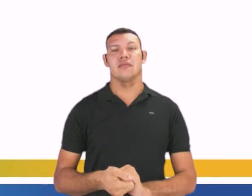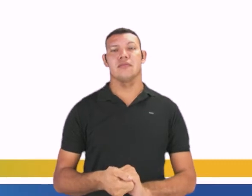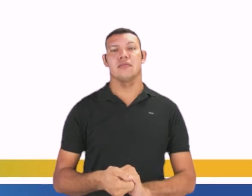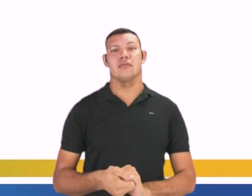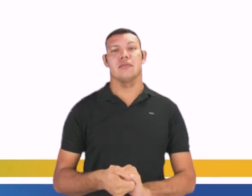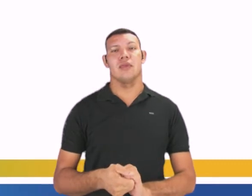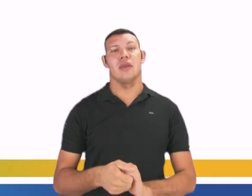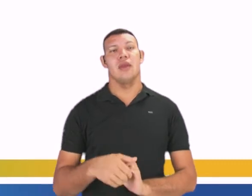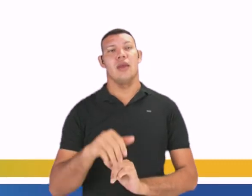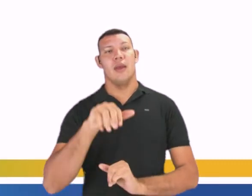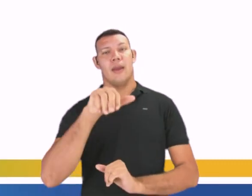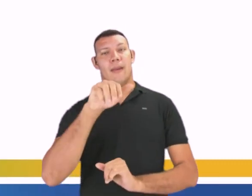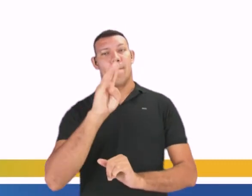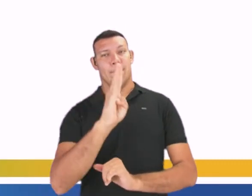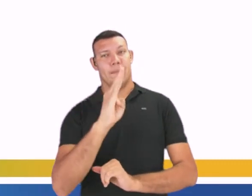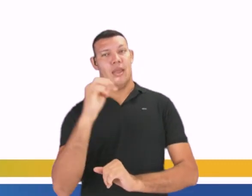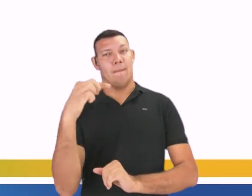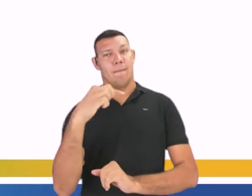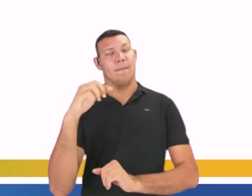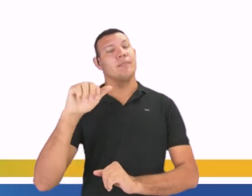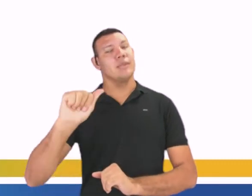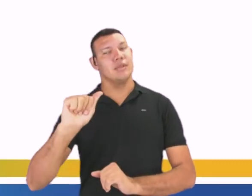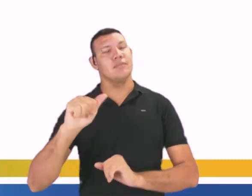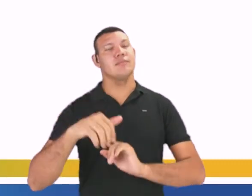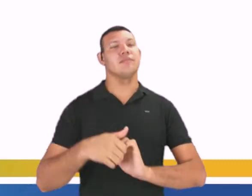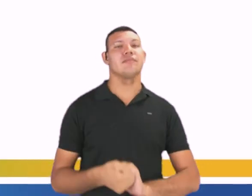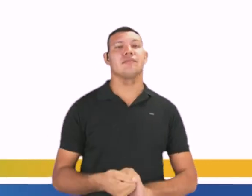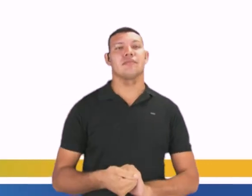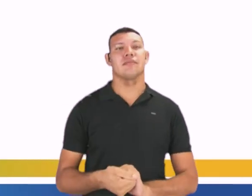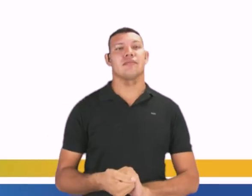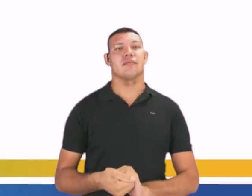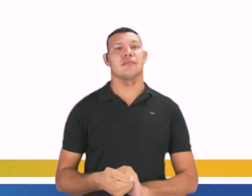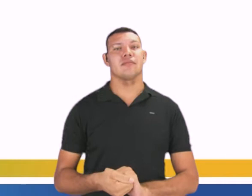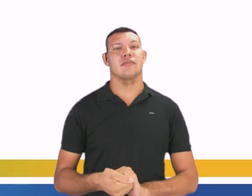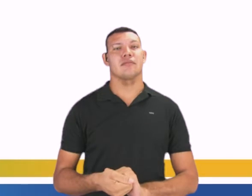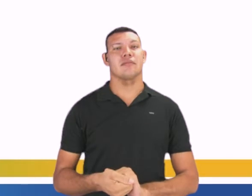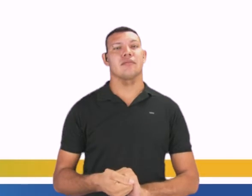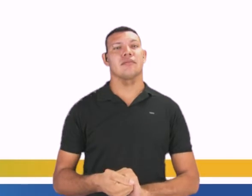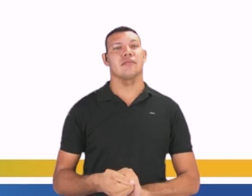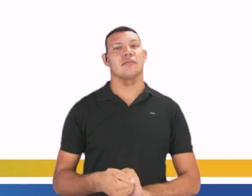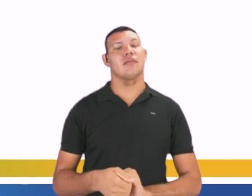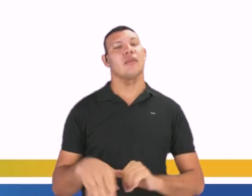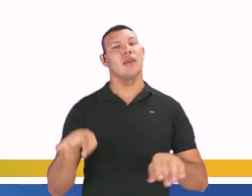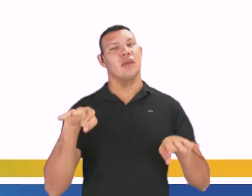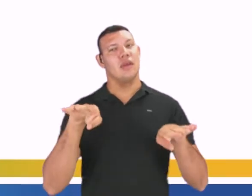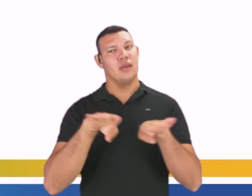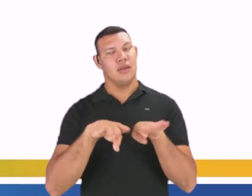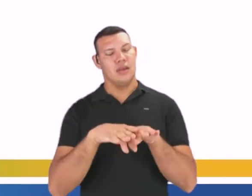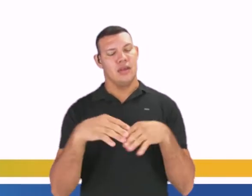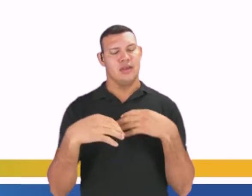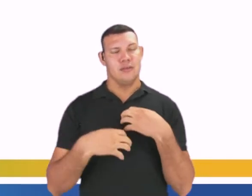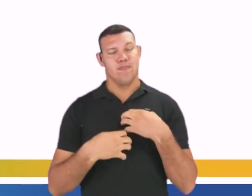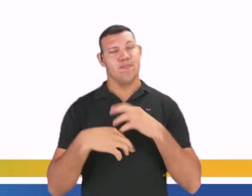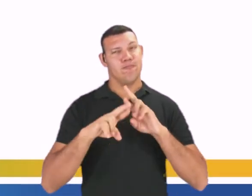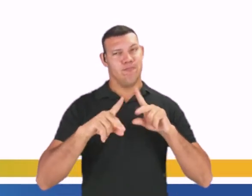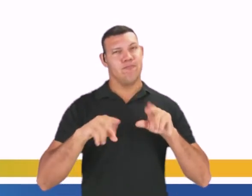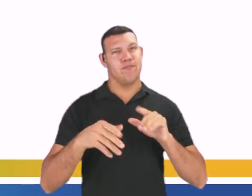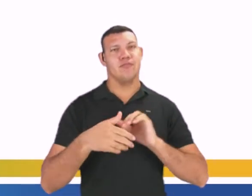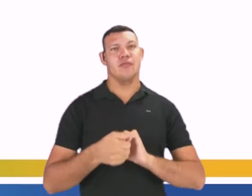b sobre a. Nós temos também outra forma de tirar as raízes de uma